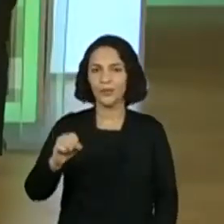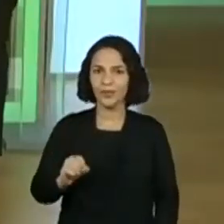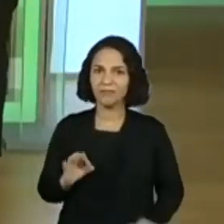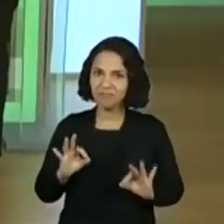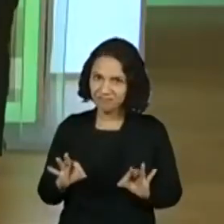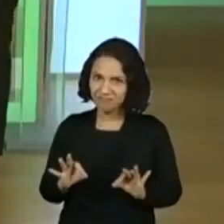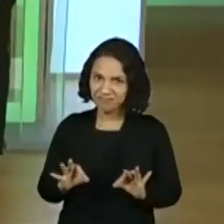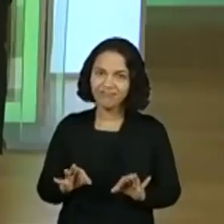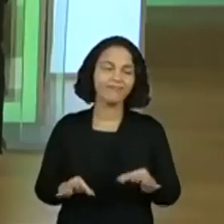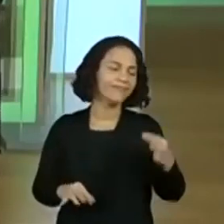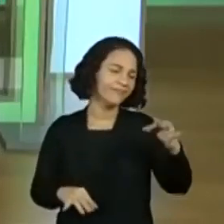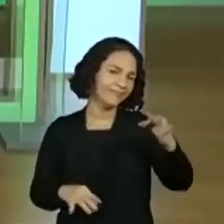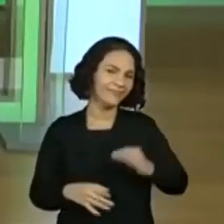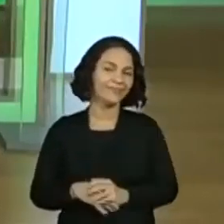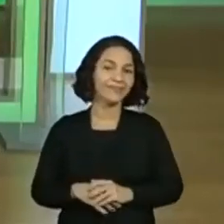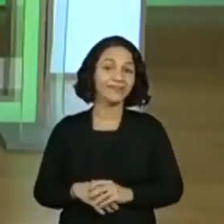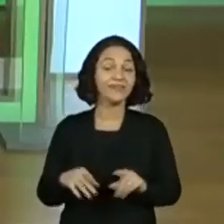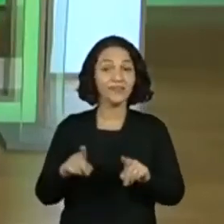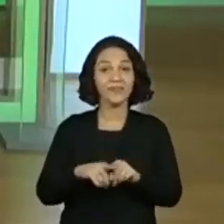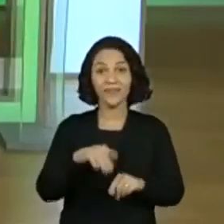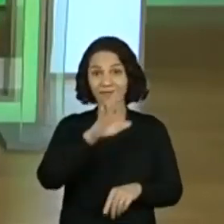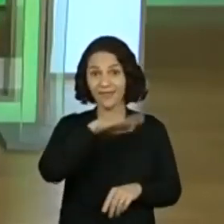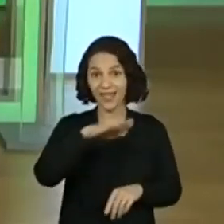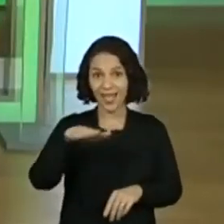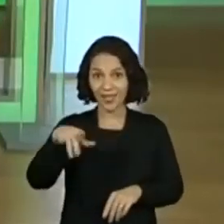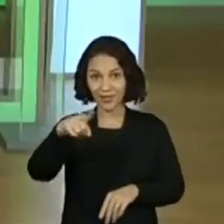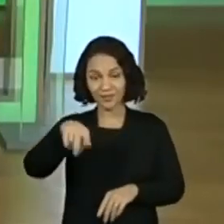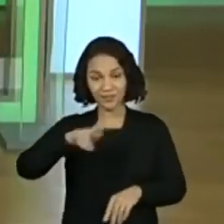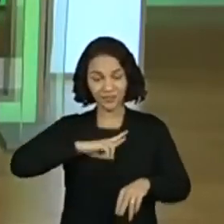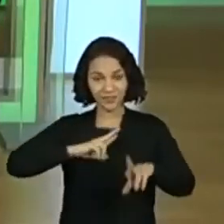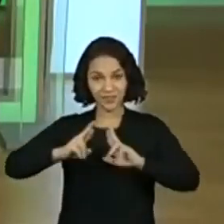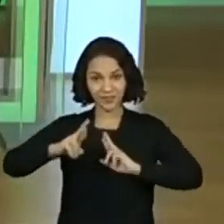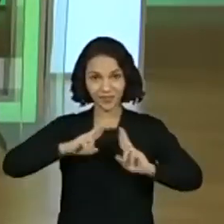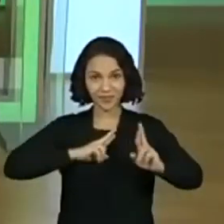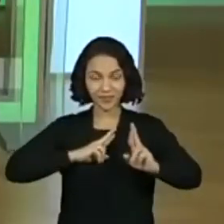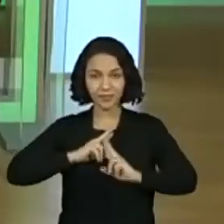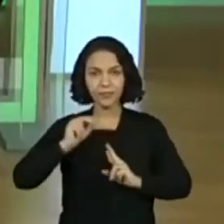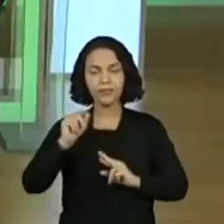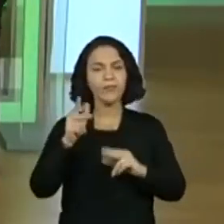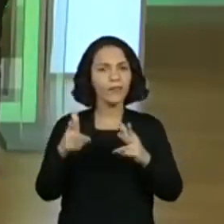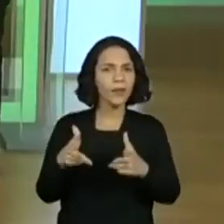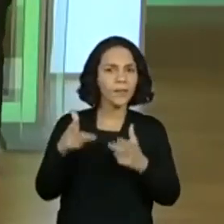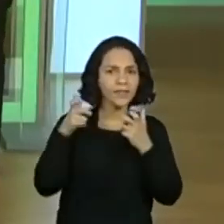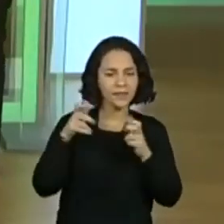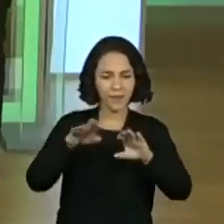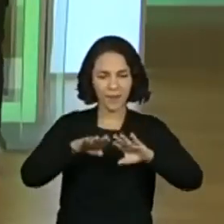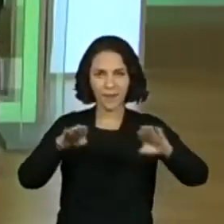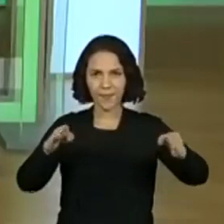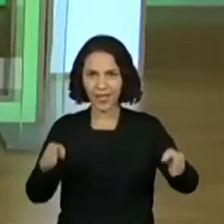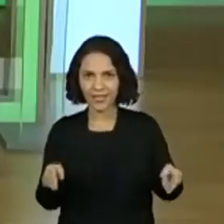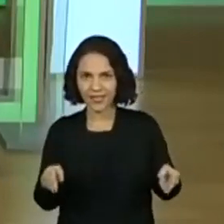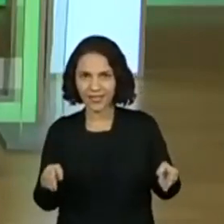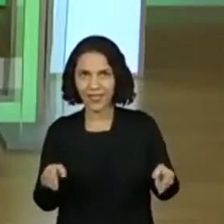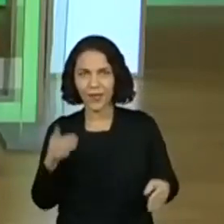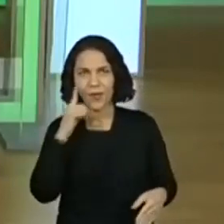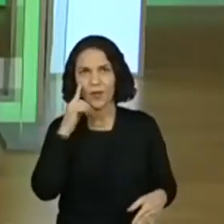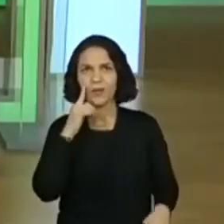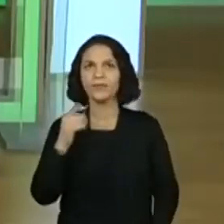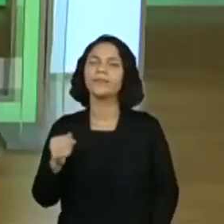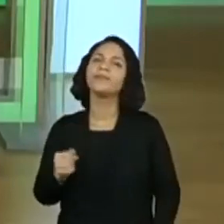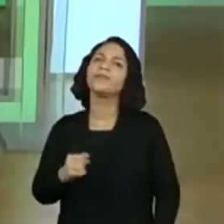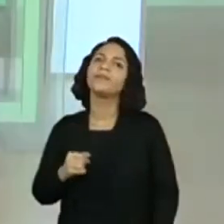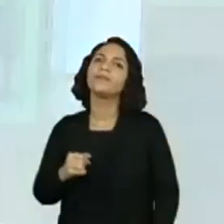mesmo? Isso mesmo. E alguns alunos apontaram ali ainda, professor, que observando aqui na mesa, vamos lá na tela